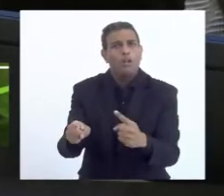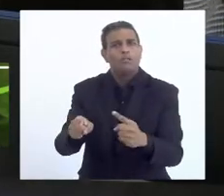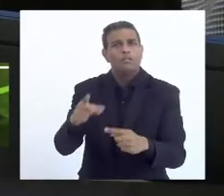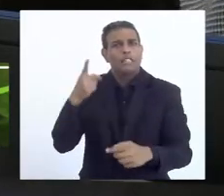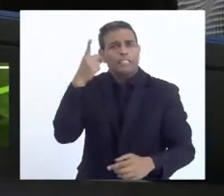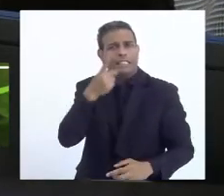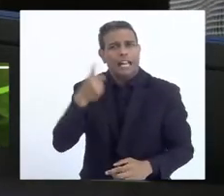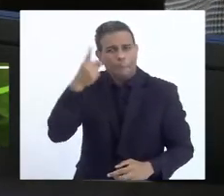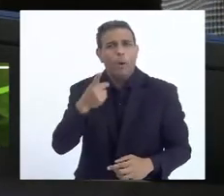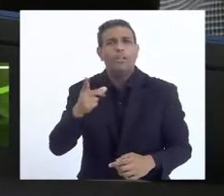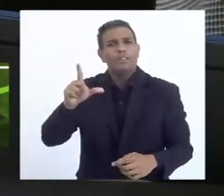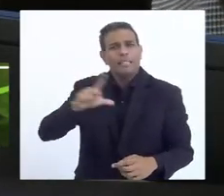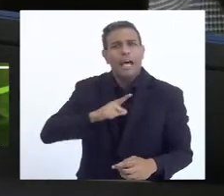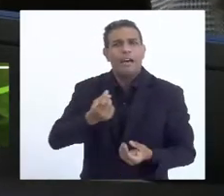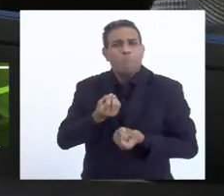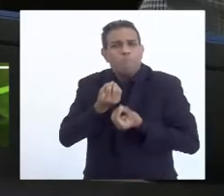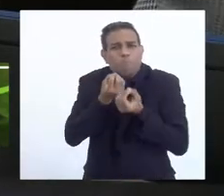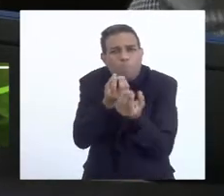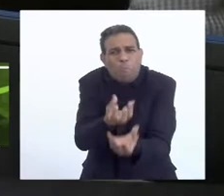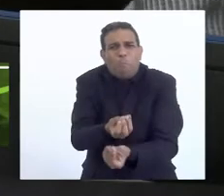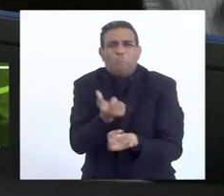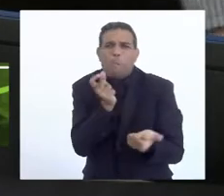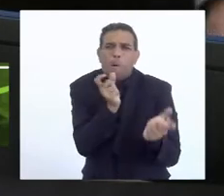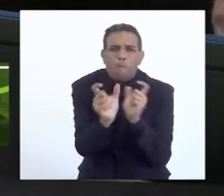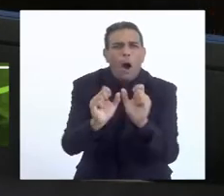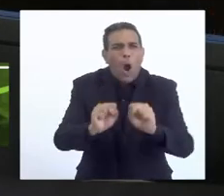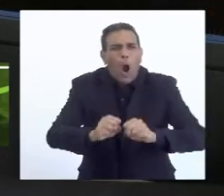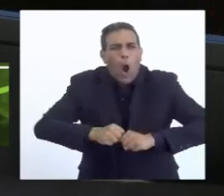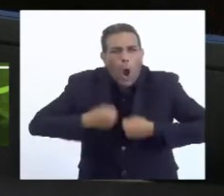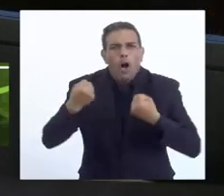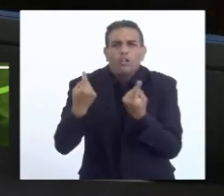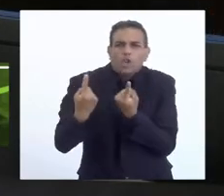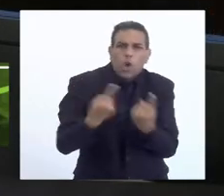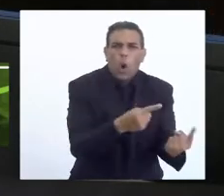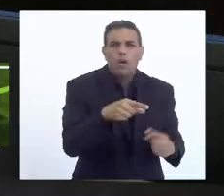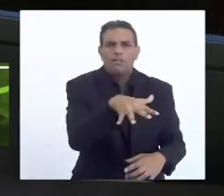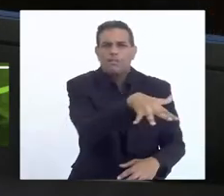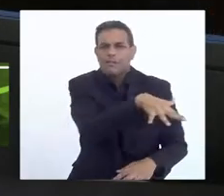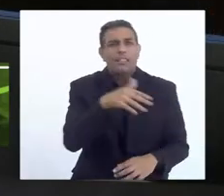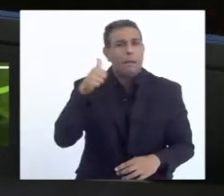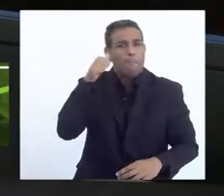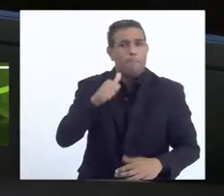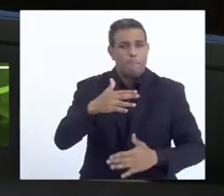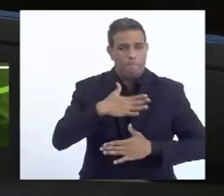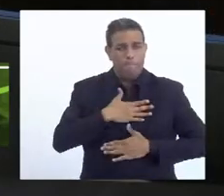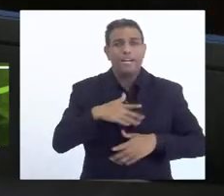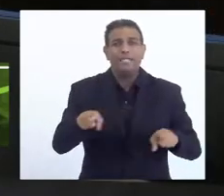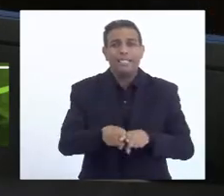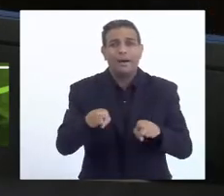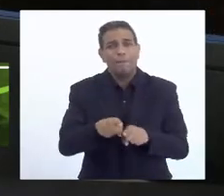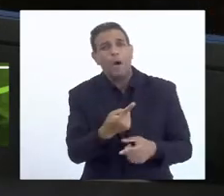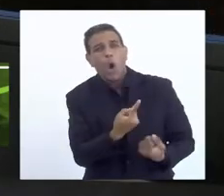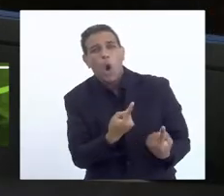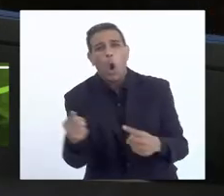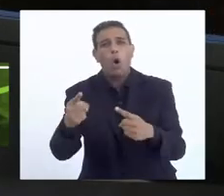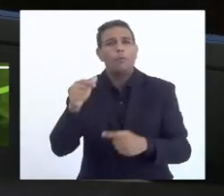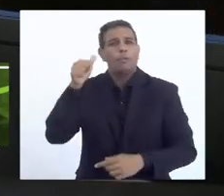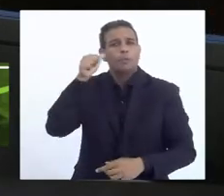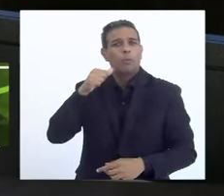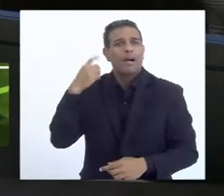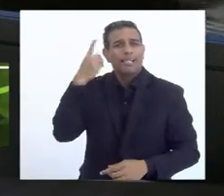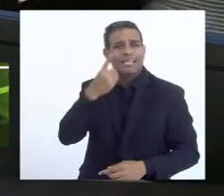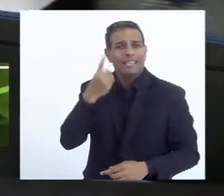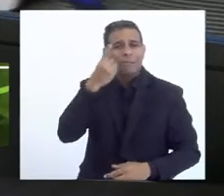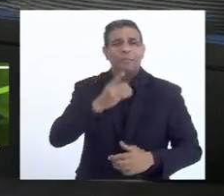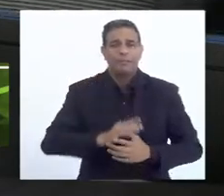que proferem cotidianamente violências contra mim e contra outras mulheres aqui no parlamento. Então,